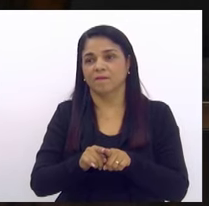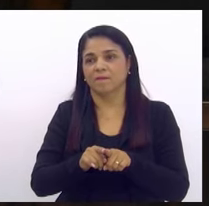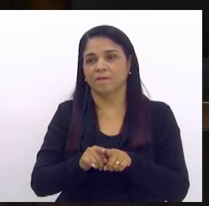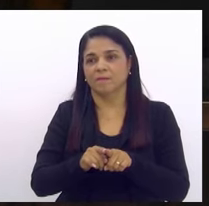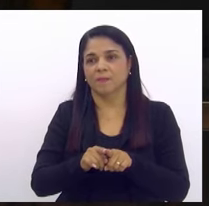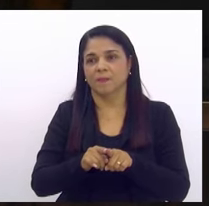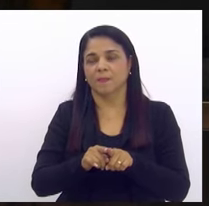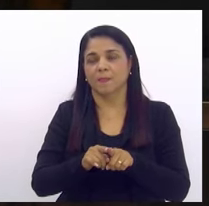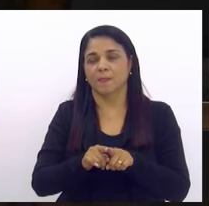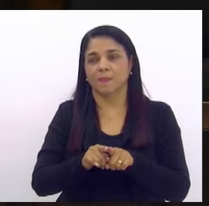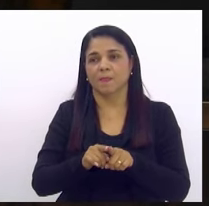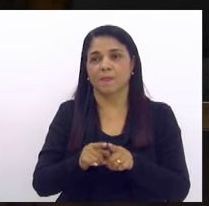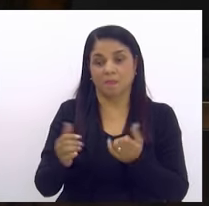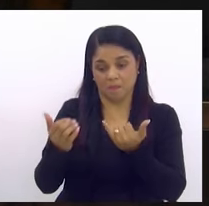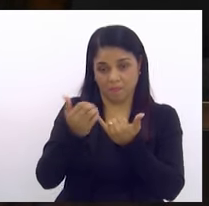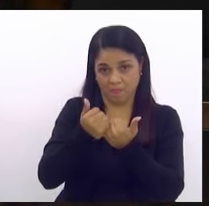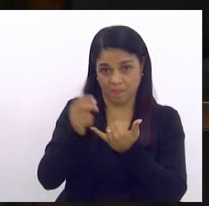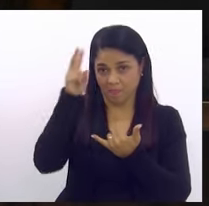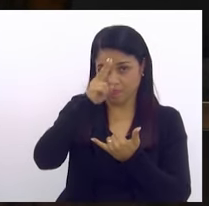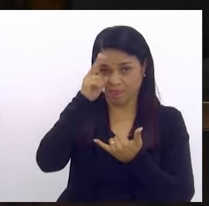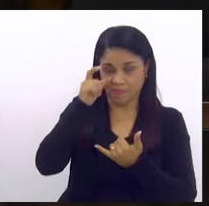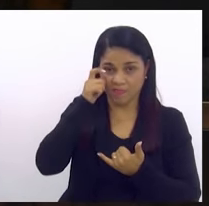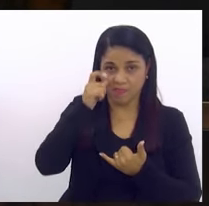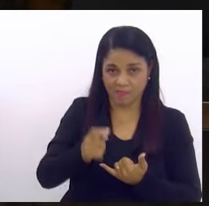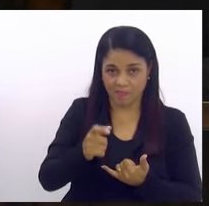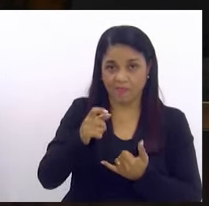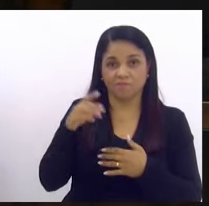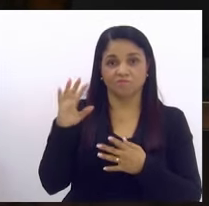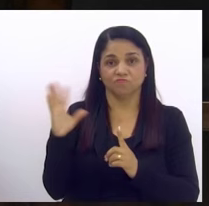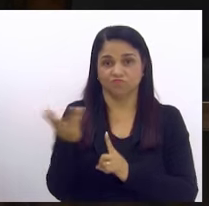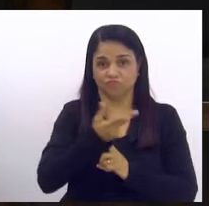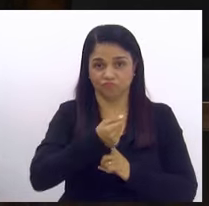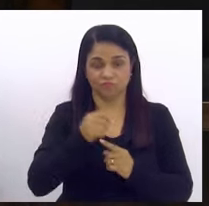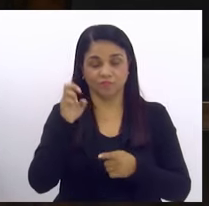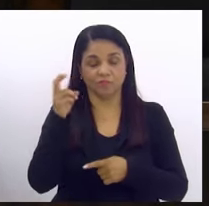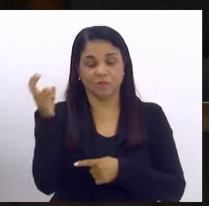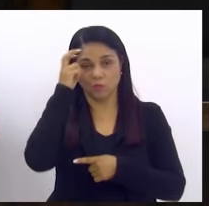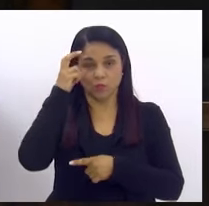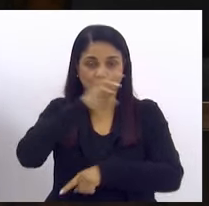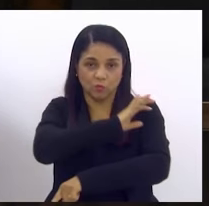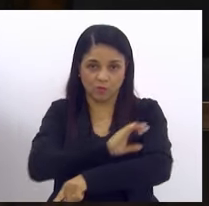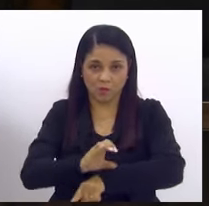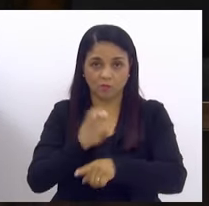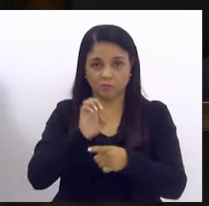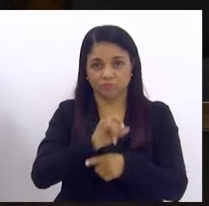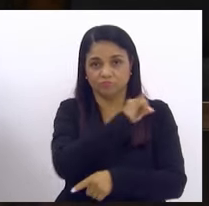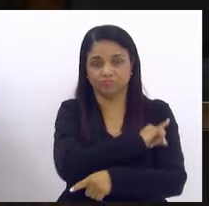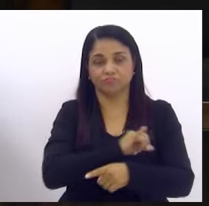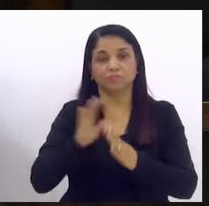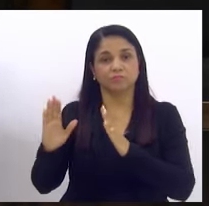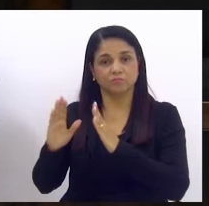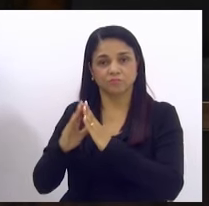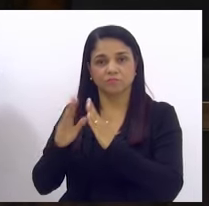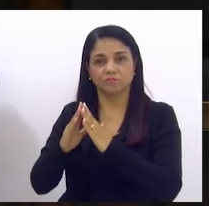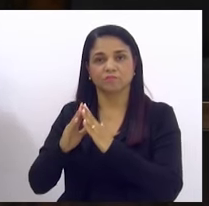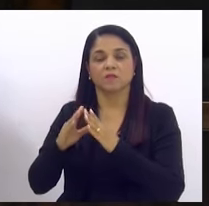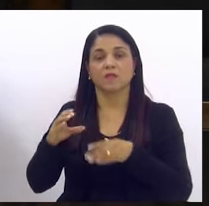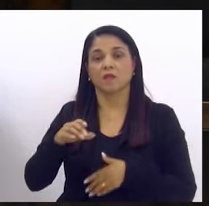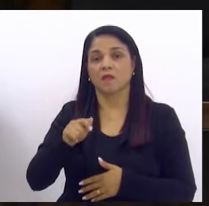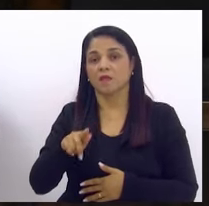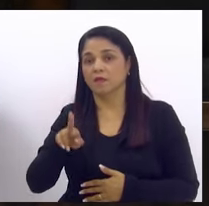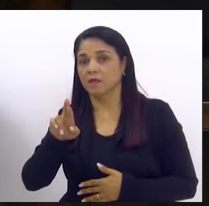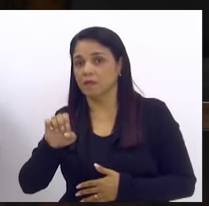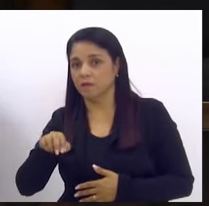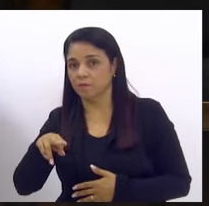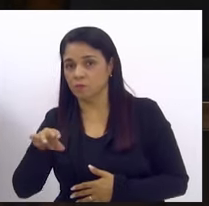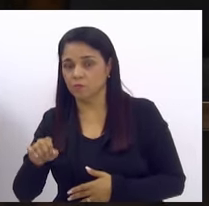que tomba por interesse histórico, artístico, arquitetônico e cultural do Estado do Rio de Janeiro, o imóvel que abriga o Grêmio Recreativo Escola de